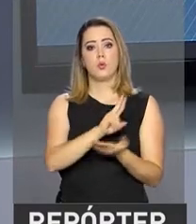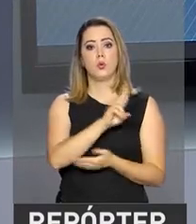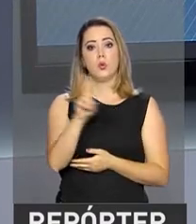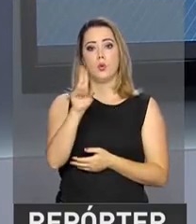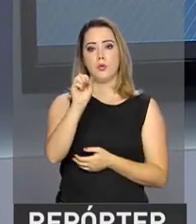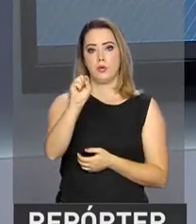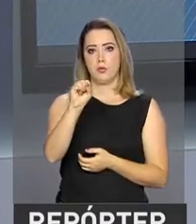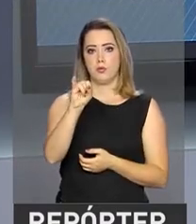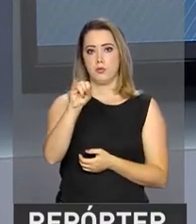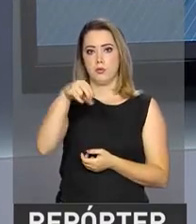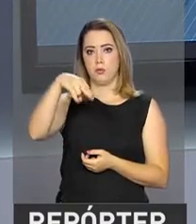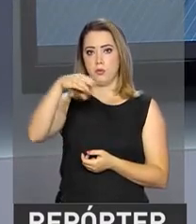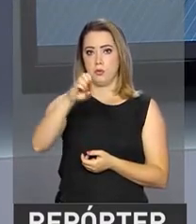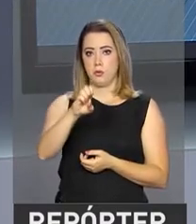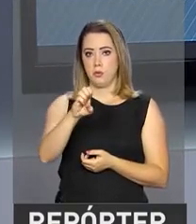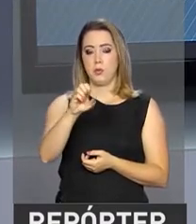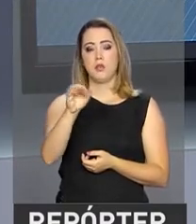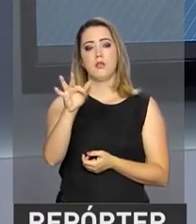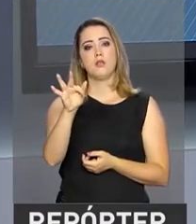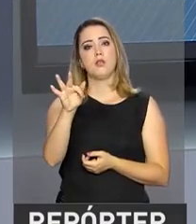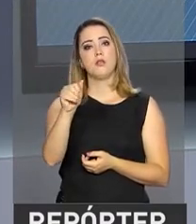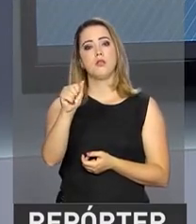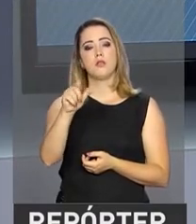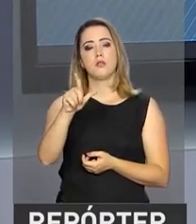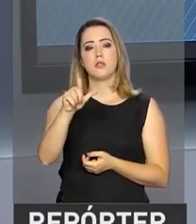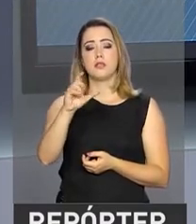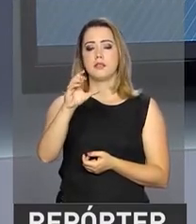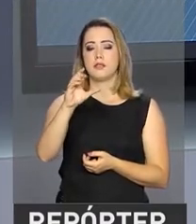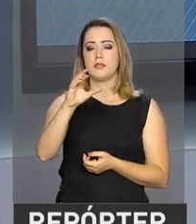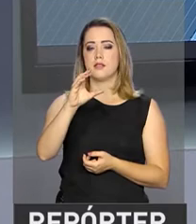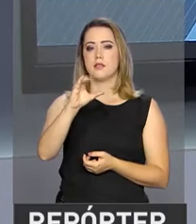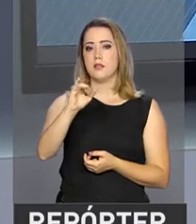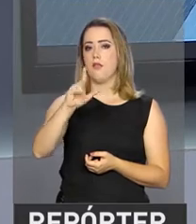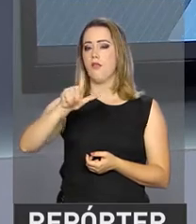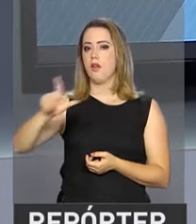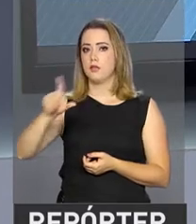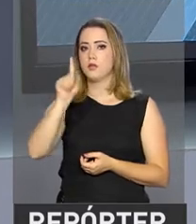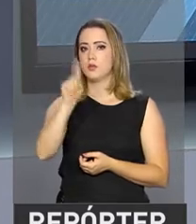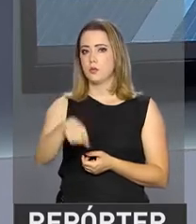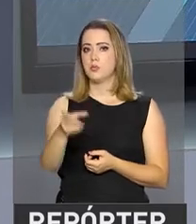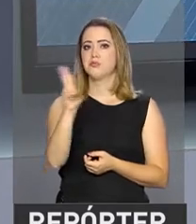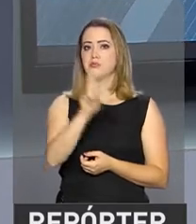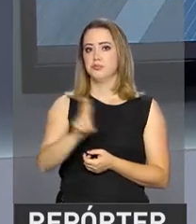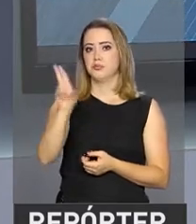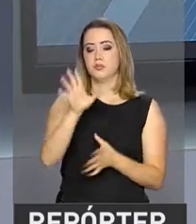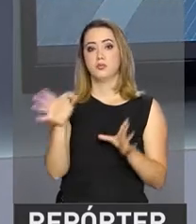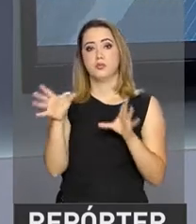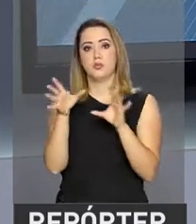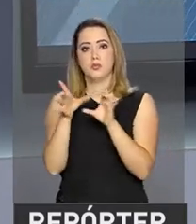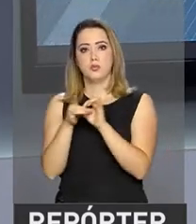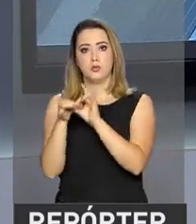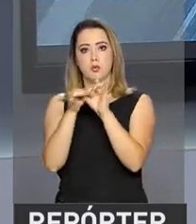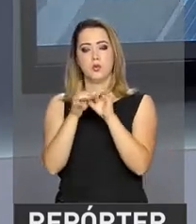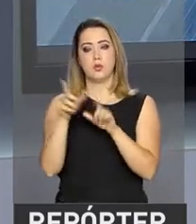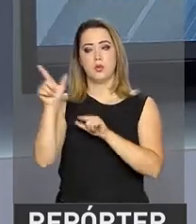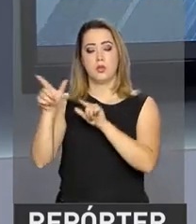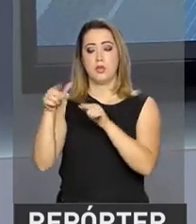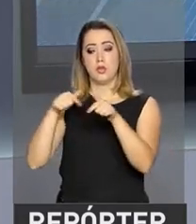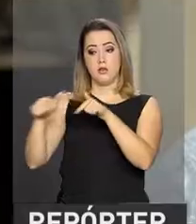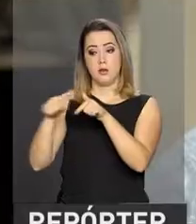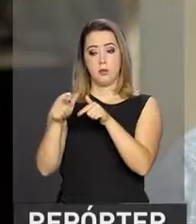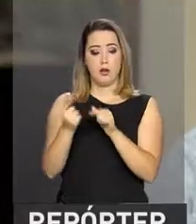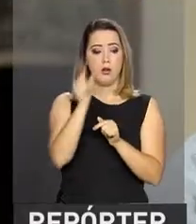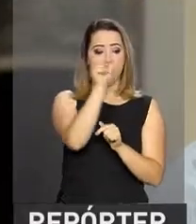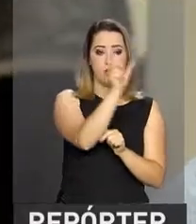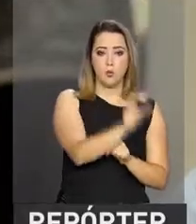fácil desenvolvido pelo ministério do trabalho é uma ferramenta que está encurtando distâncias entre o trabalhador e um novo emprego